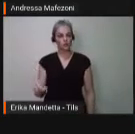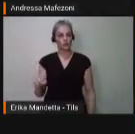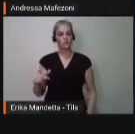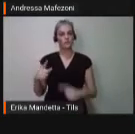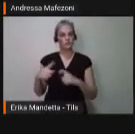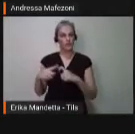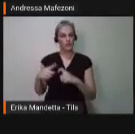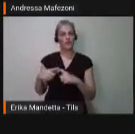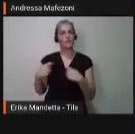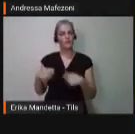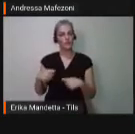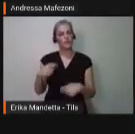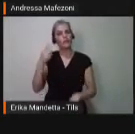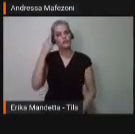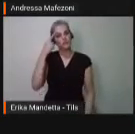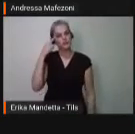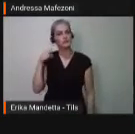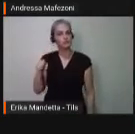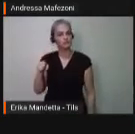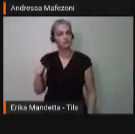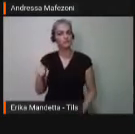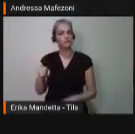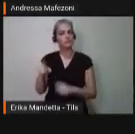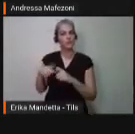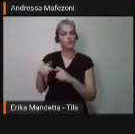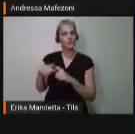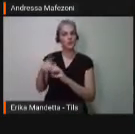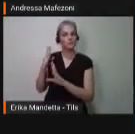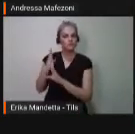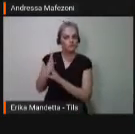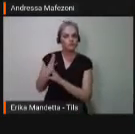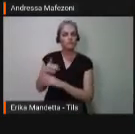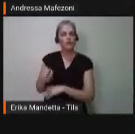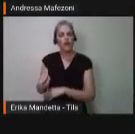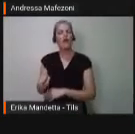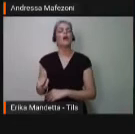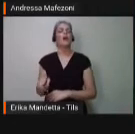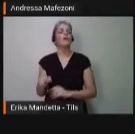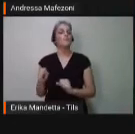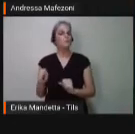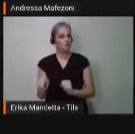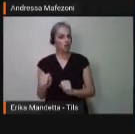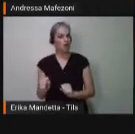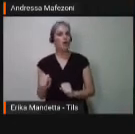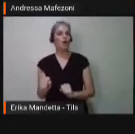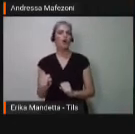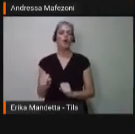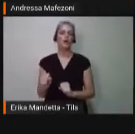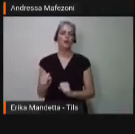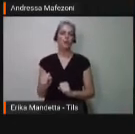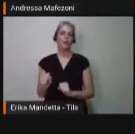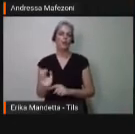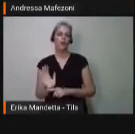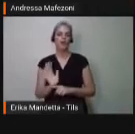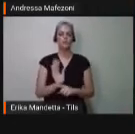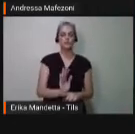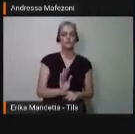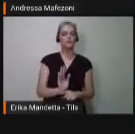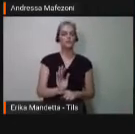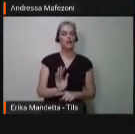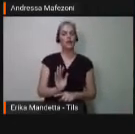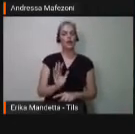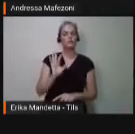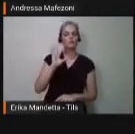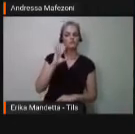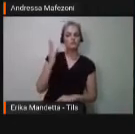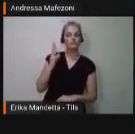esse diagnóstico, ele também, ele pode determinar as condições para o uso de serviços, né, da